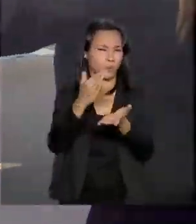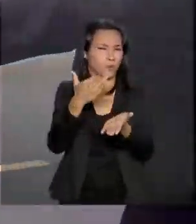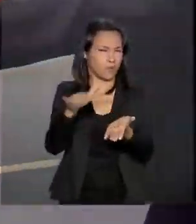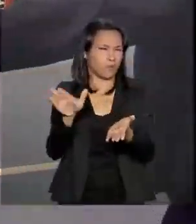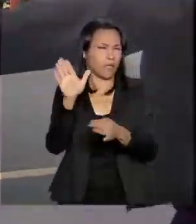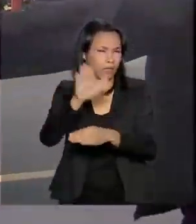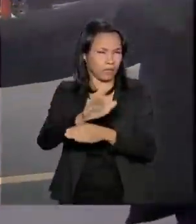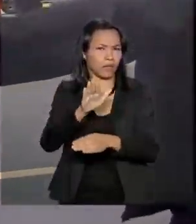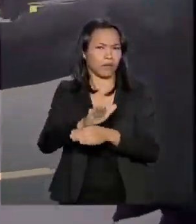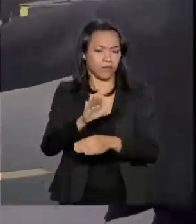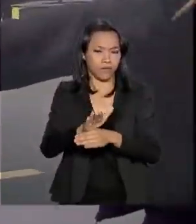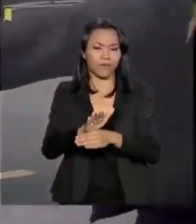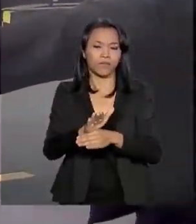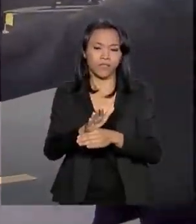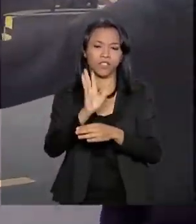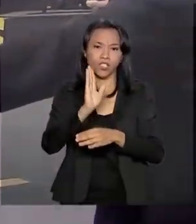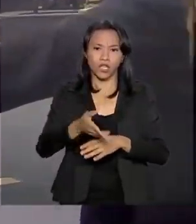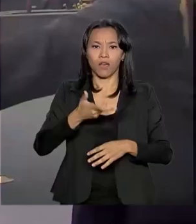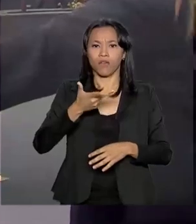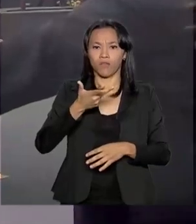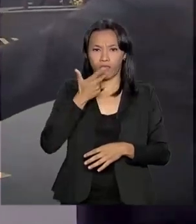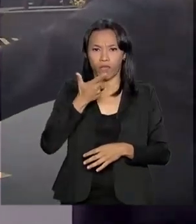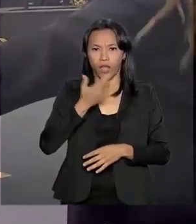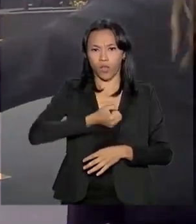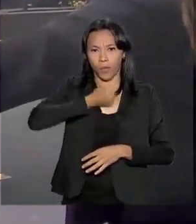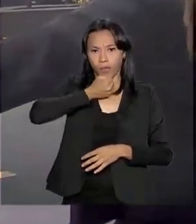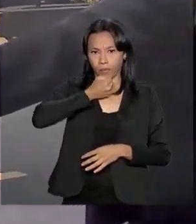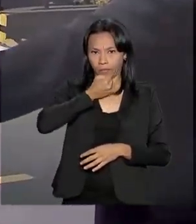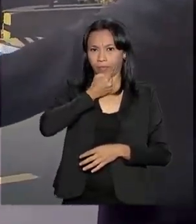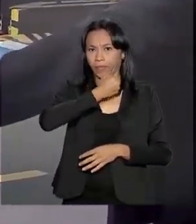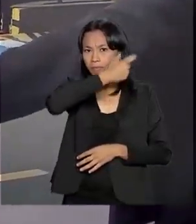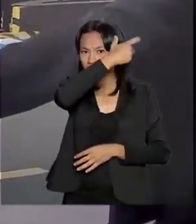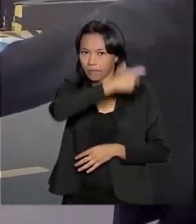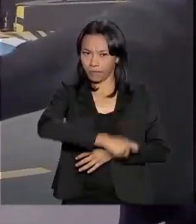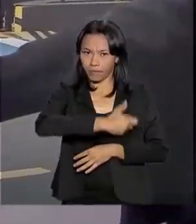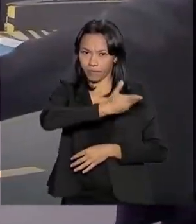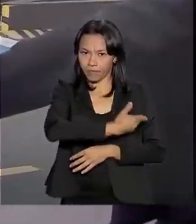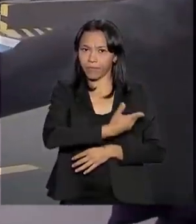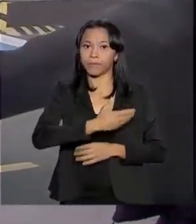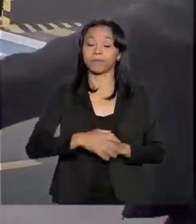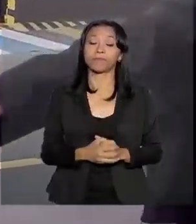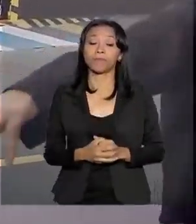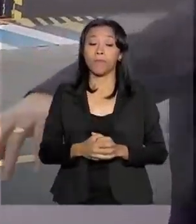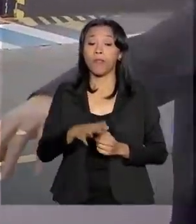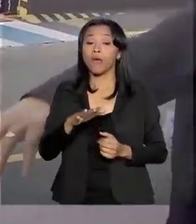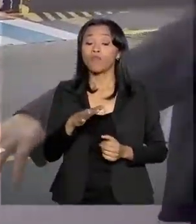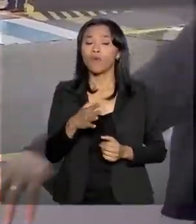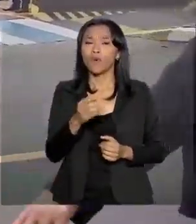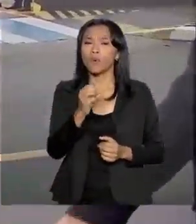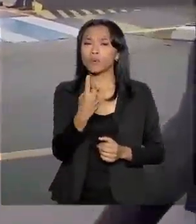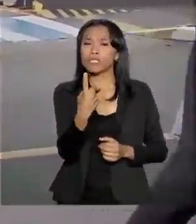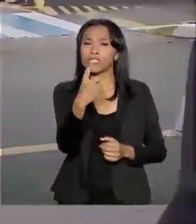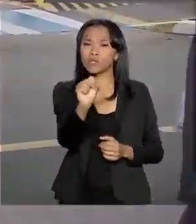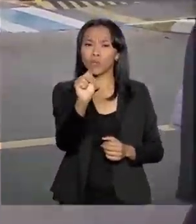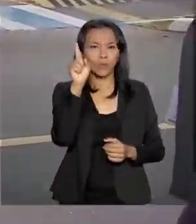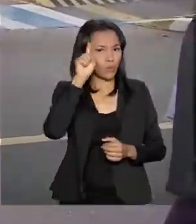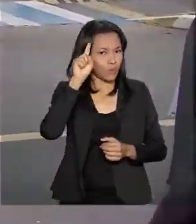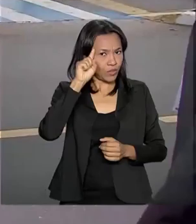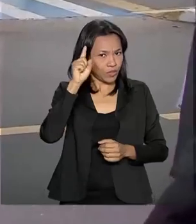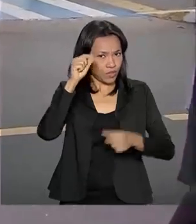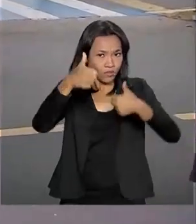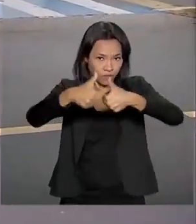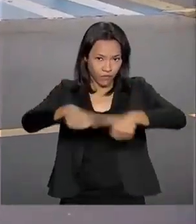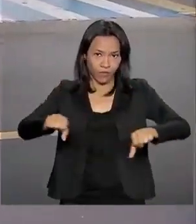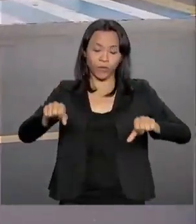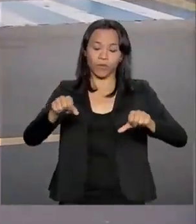agora há pouco o porta-voz da Presidência da República, Otávio Rego Barros. Foram 18 dias de internação aqui no